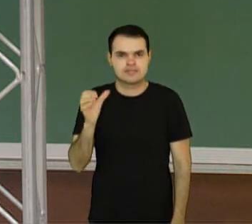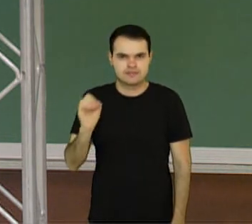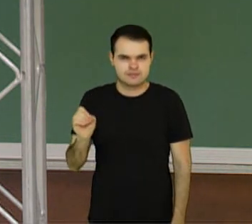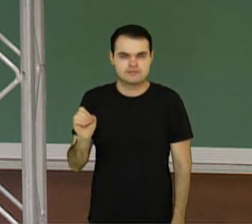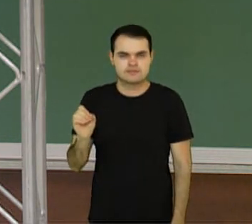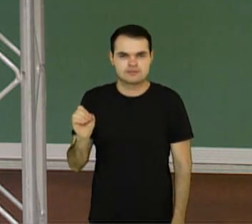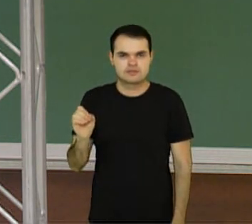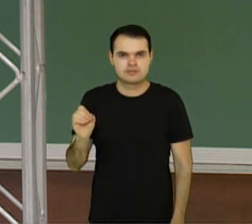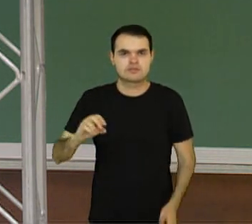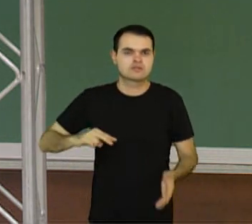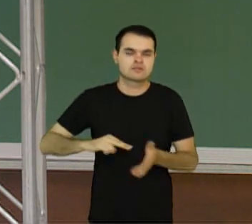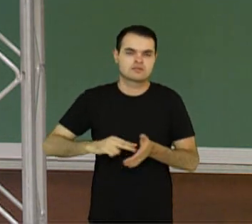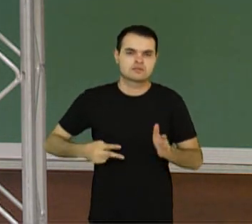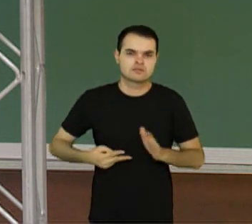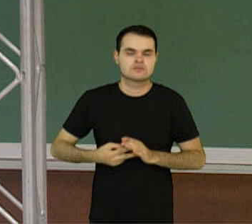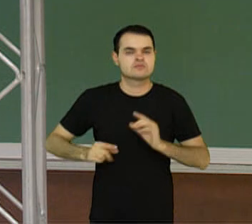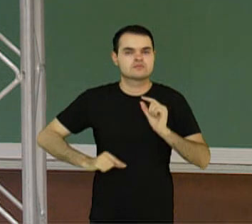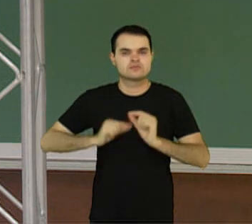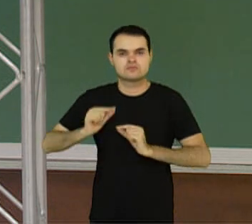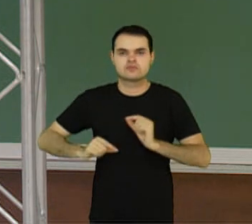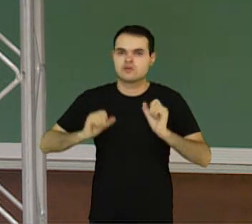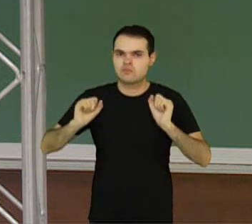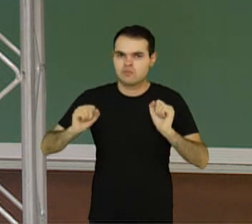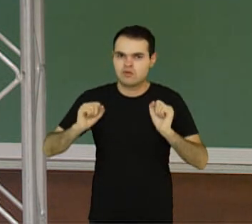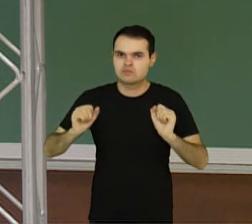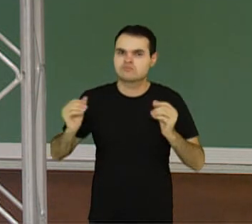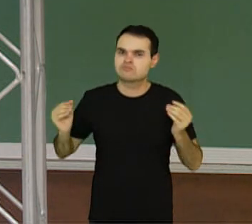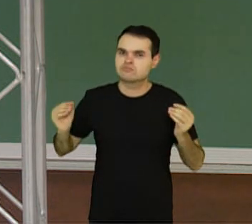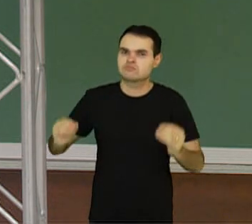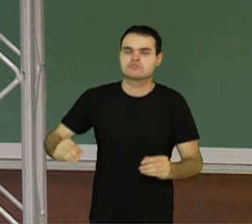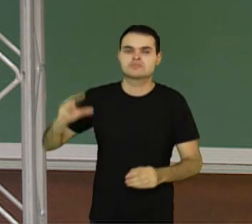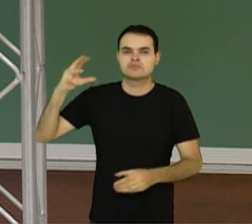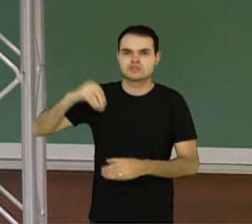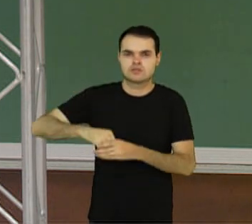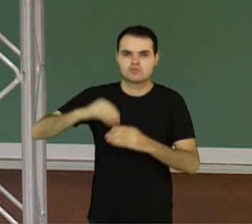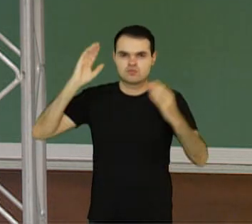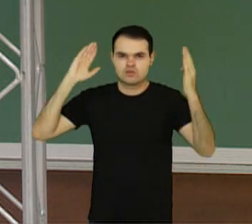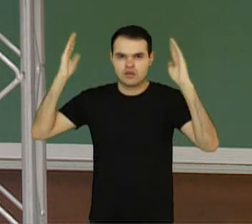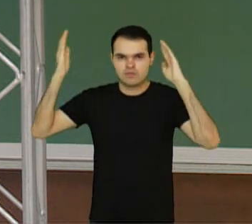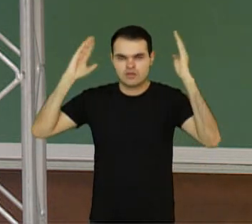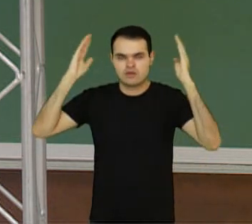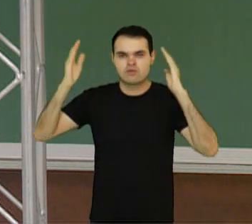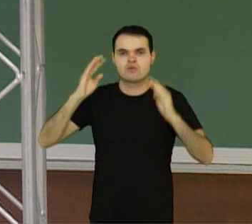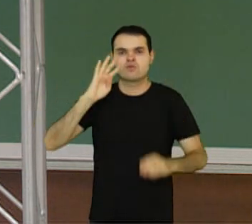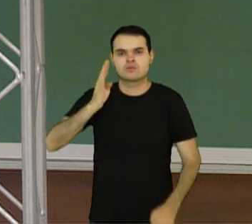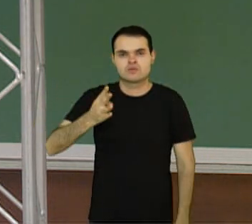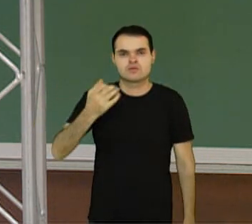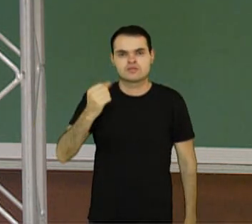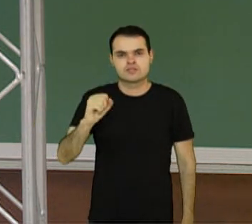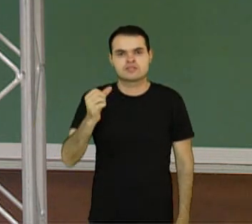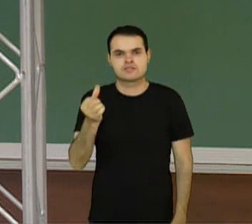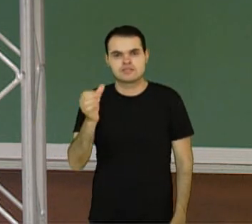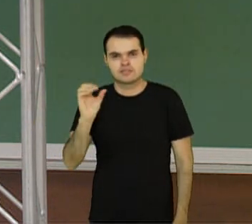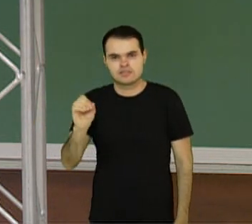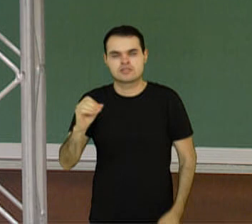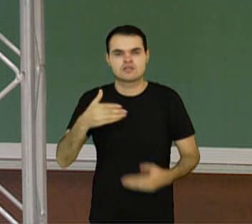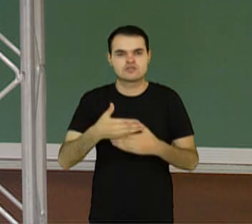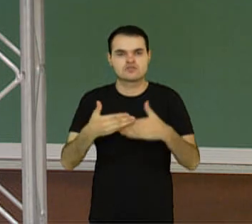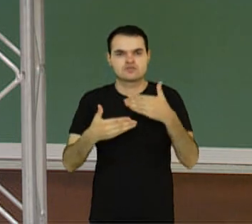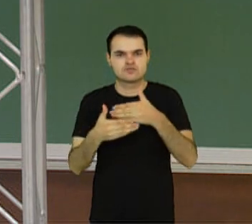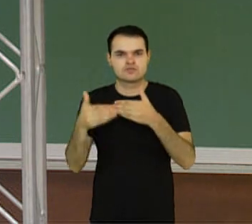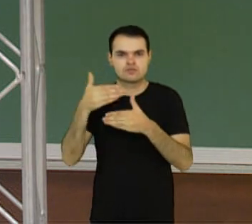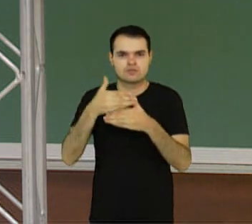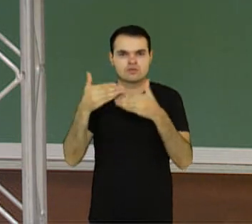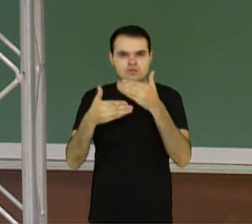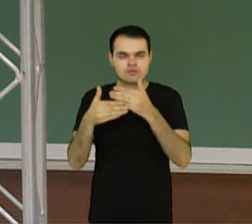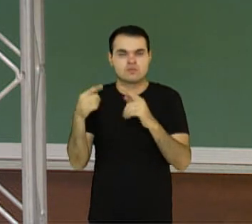4.860. Então, significa que a gente pode colocar lá dentro do caminhão 4.860 tijolos,